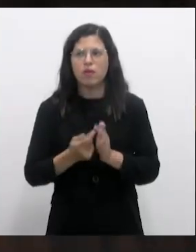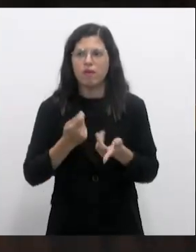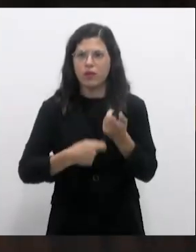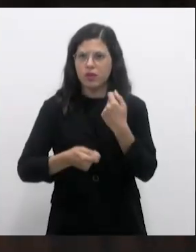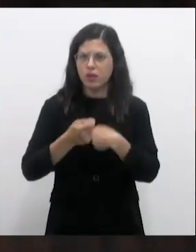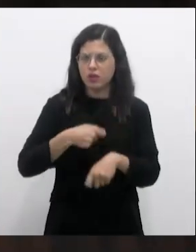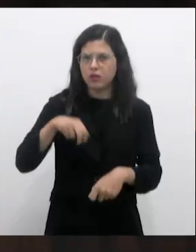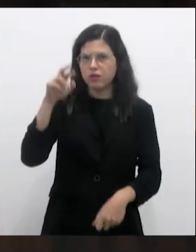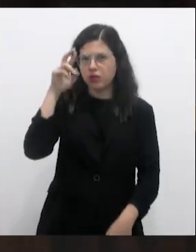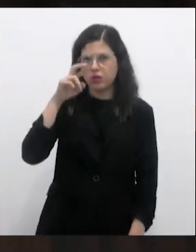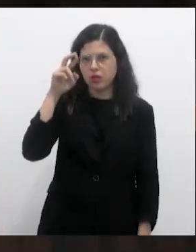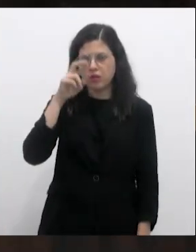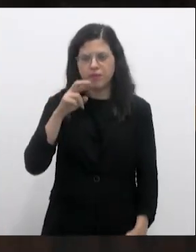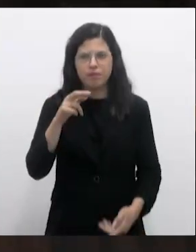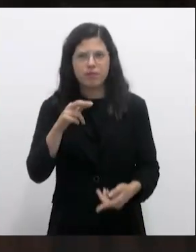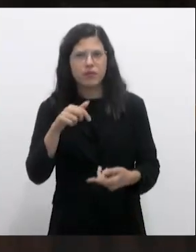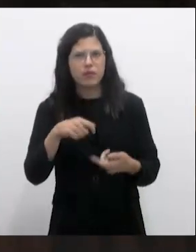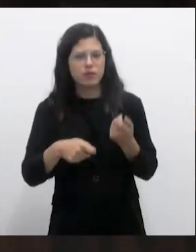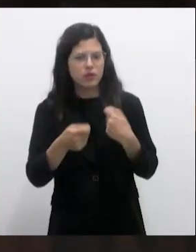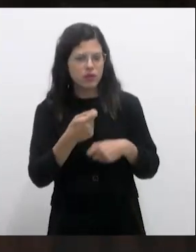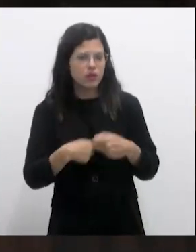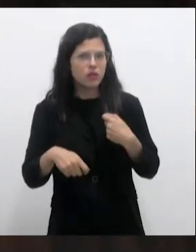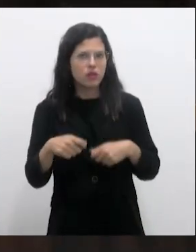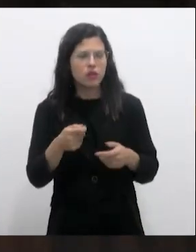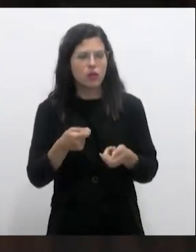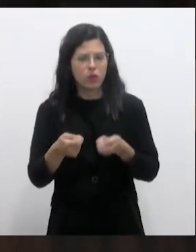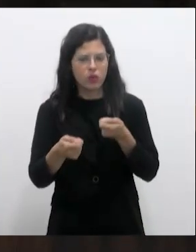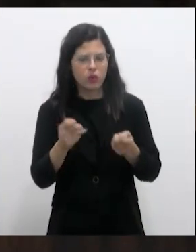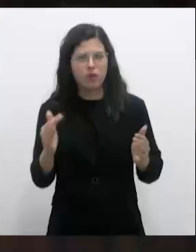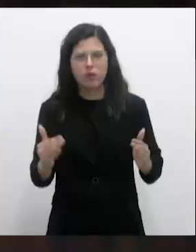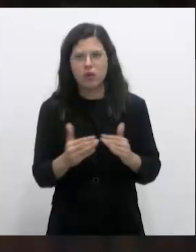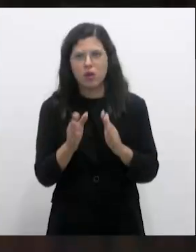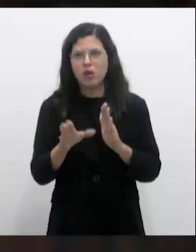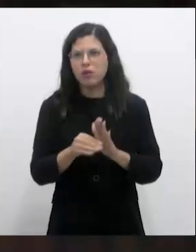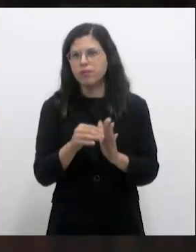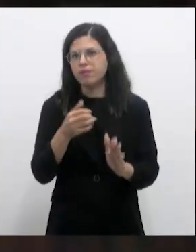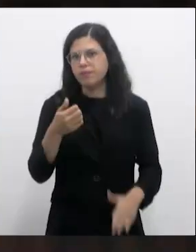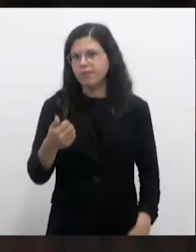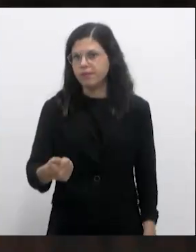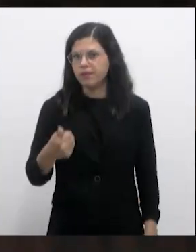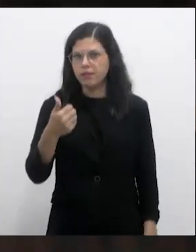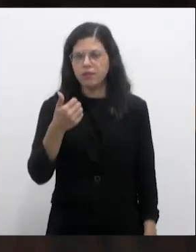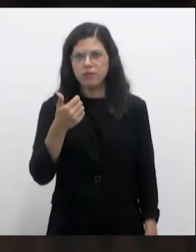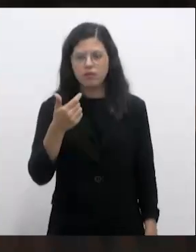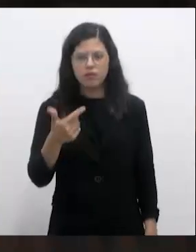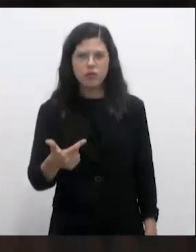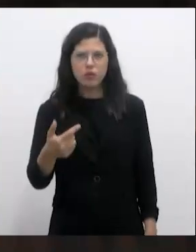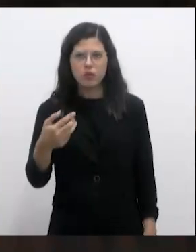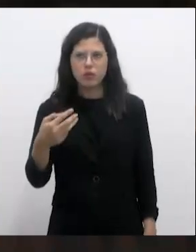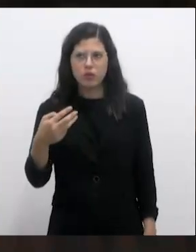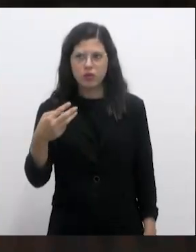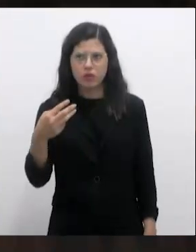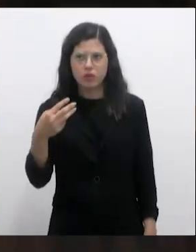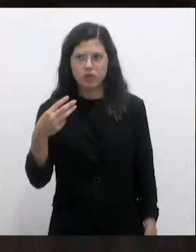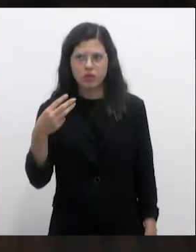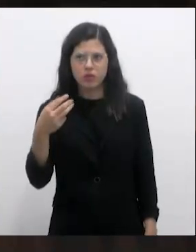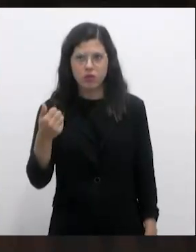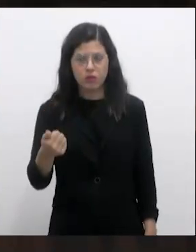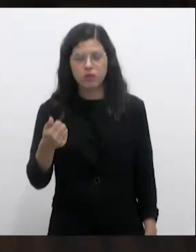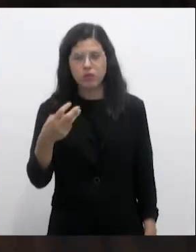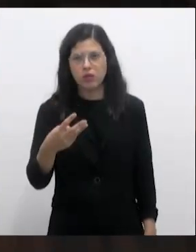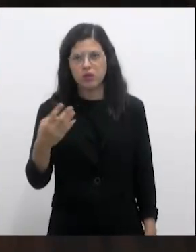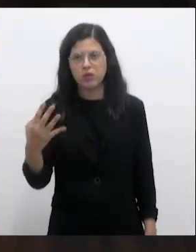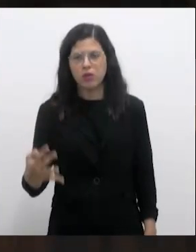Finanças, Fiscalização Financeira e Controle, favorável às emendas 1, 3 e 4. E contrário à emenda